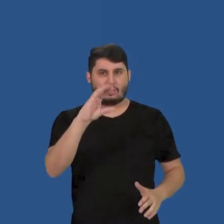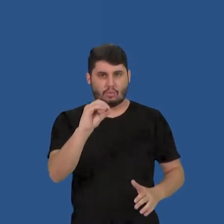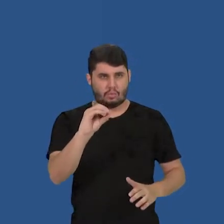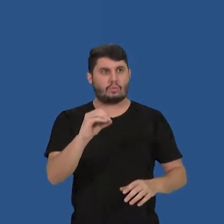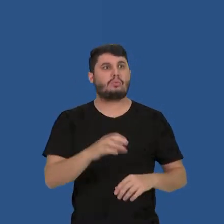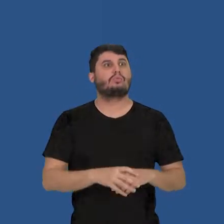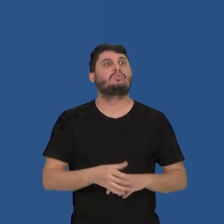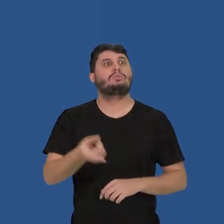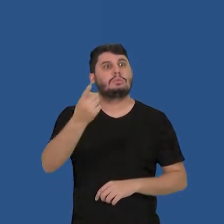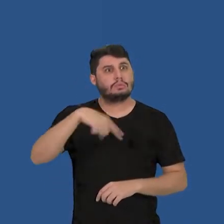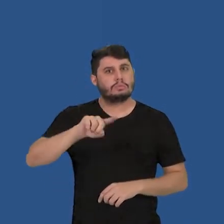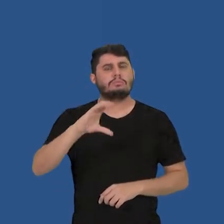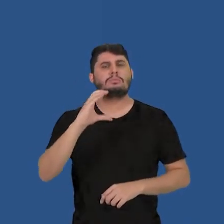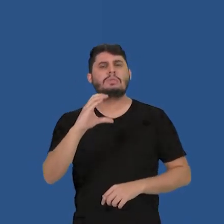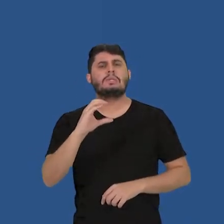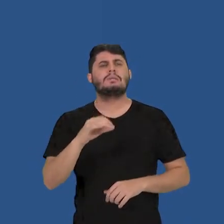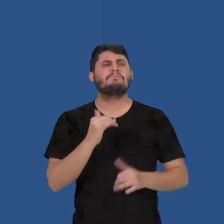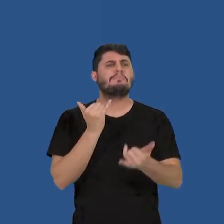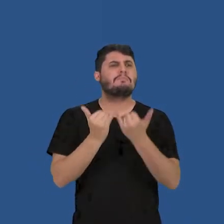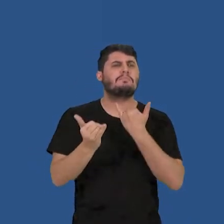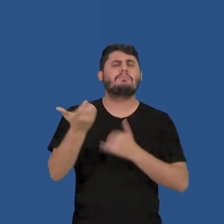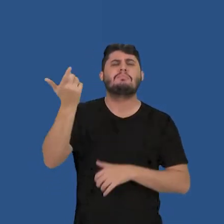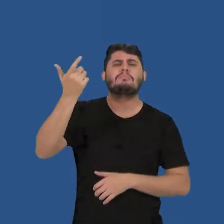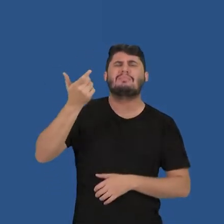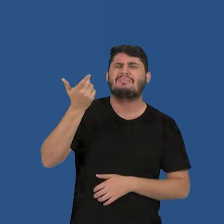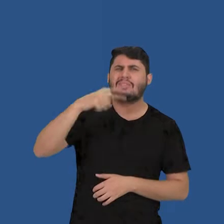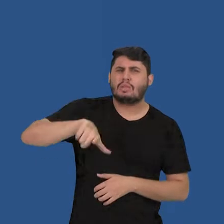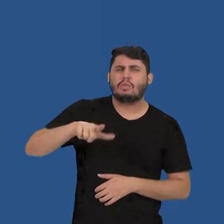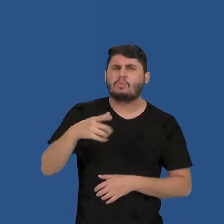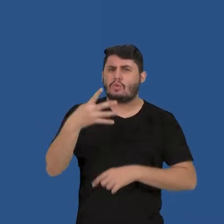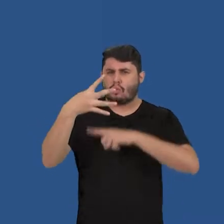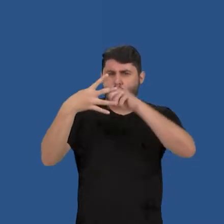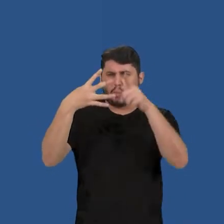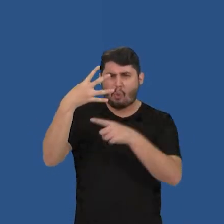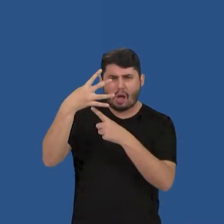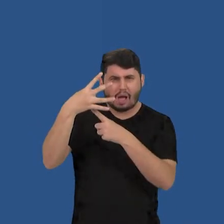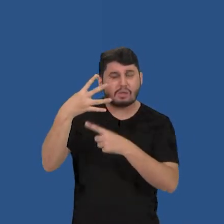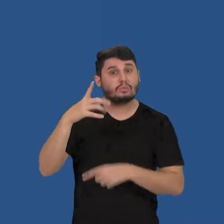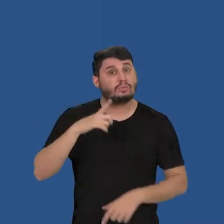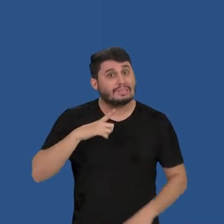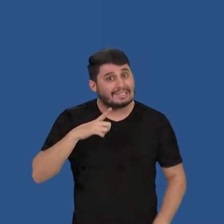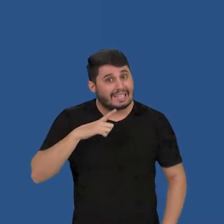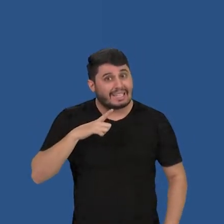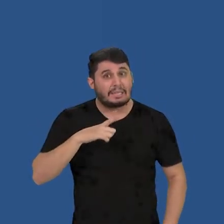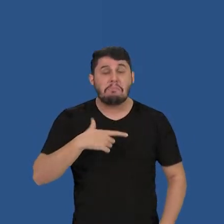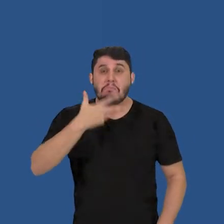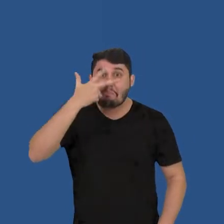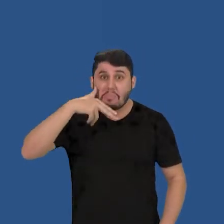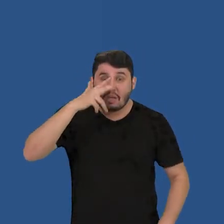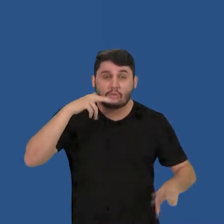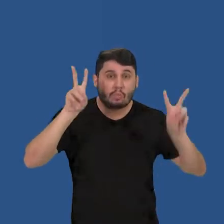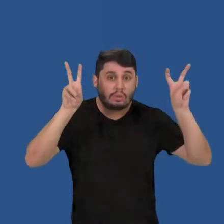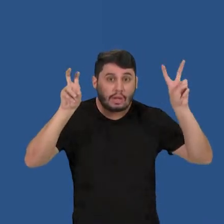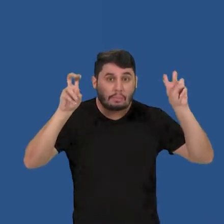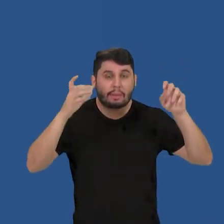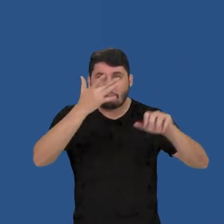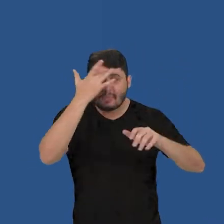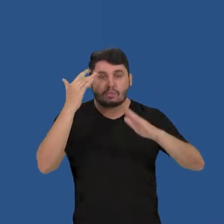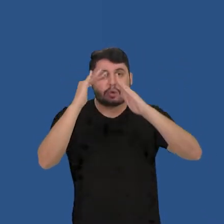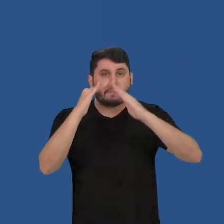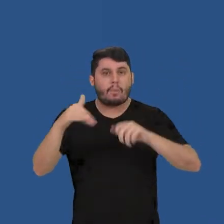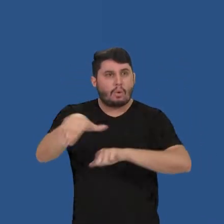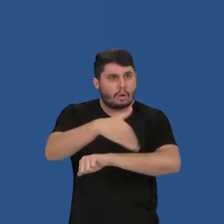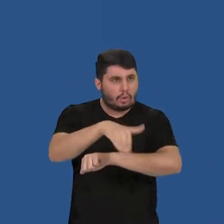moradores de rua. Aí eu começo a pensar, peraí, quatro alternativas com a palavra moradores de rua. Lá em cima eu tenho casa negativa, ou